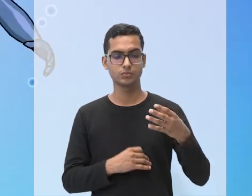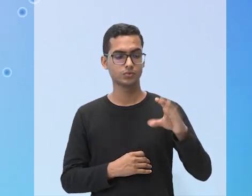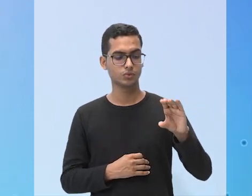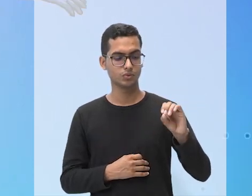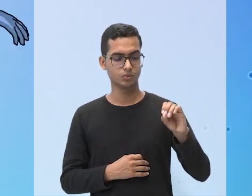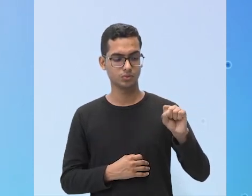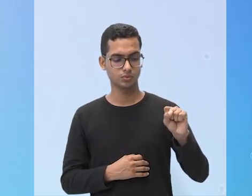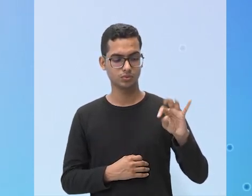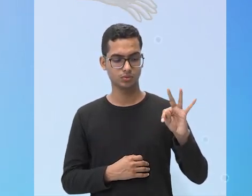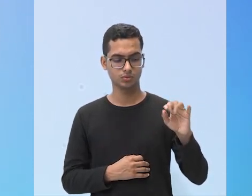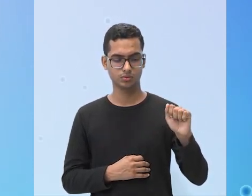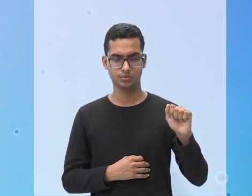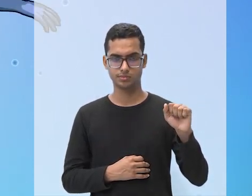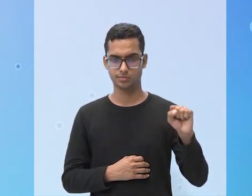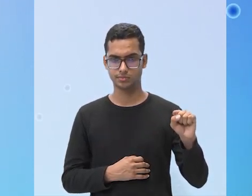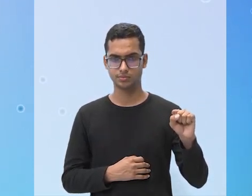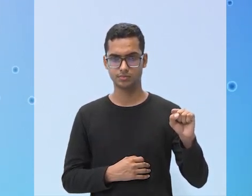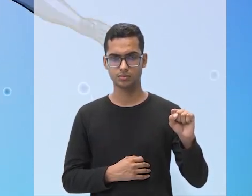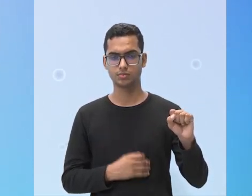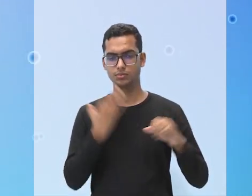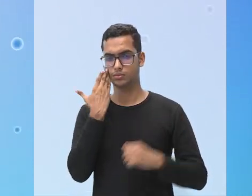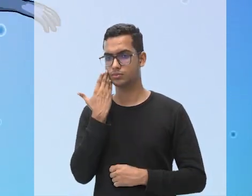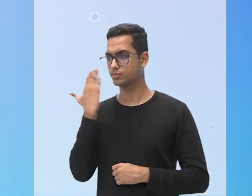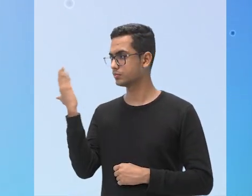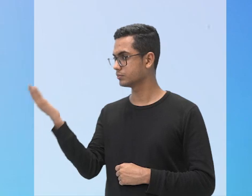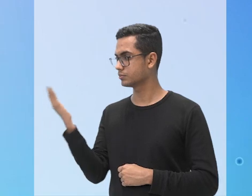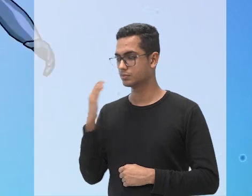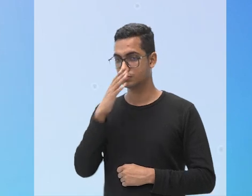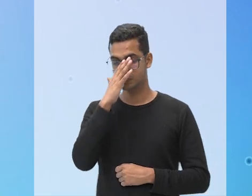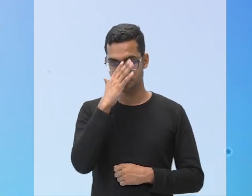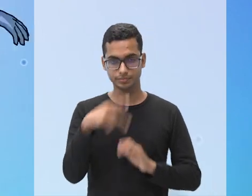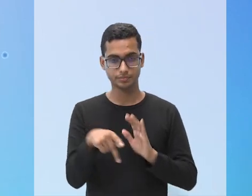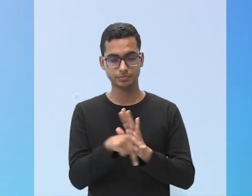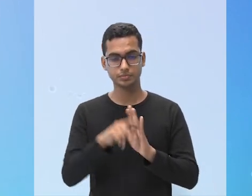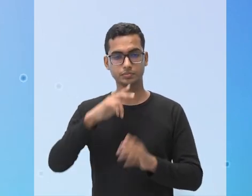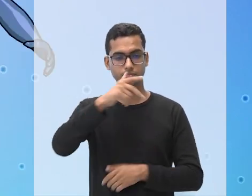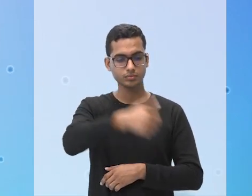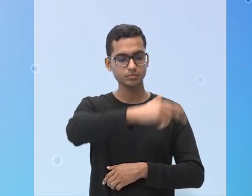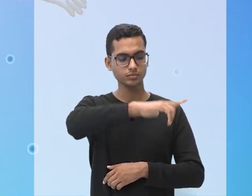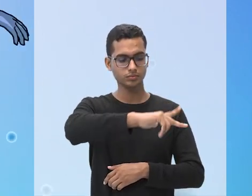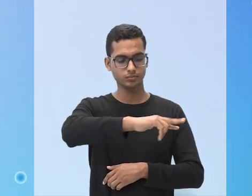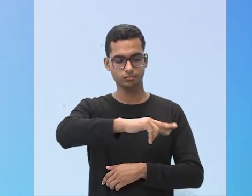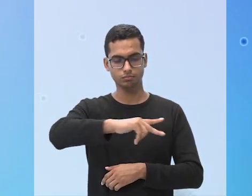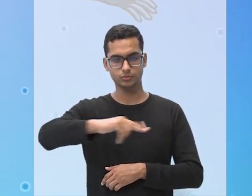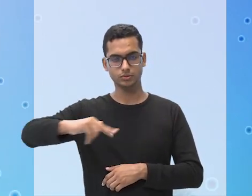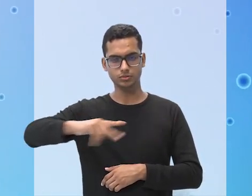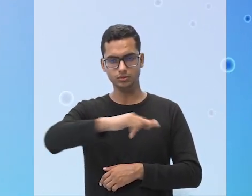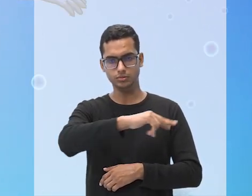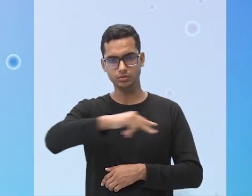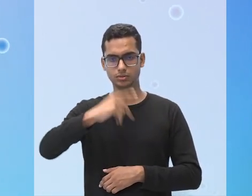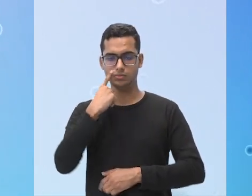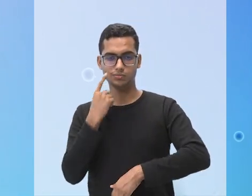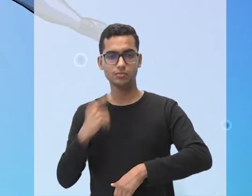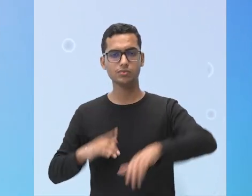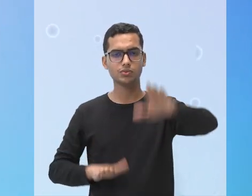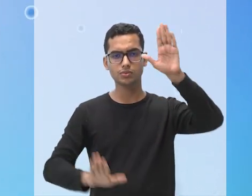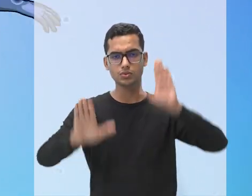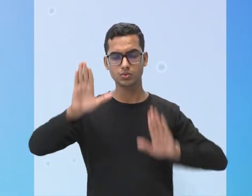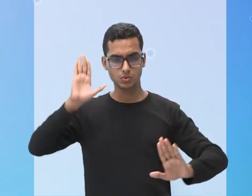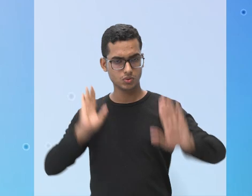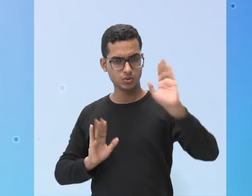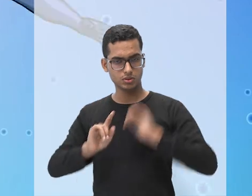Prosseguindo, o outro nado que eu vou mostrar para vocês é o nado costas. Ele é bem parecido com o nado